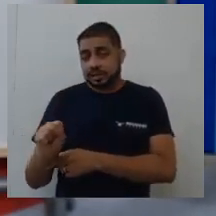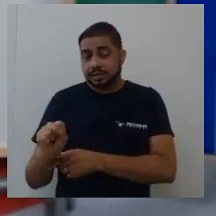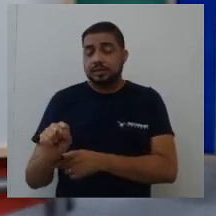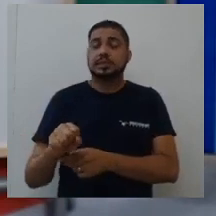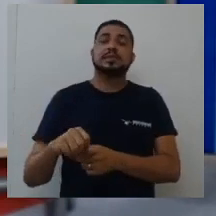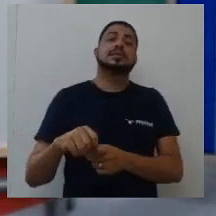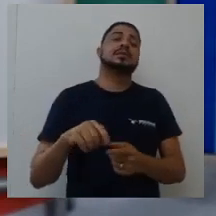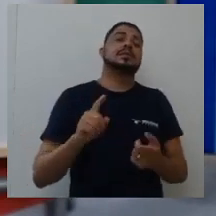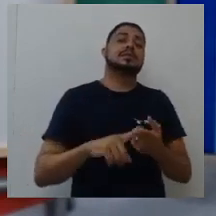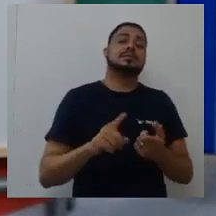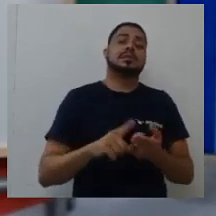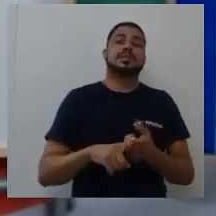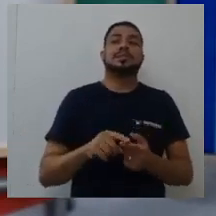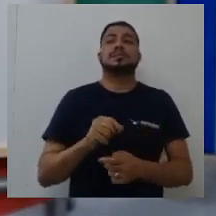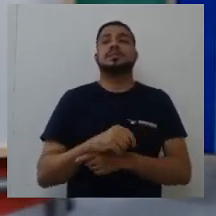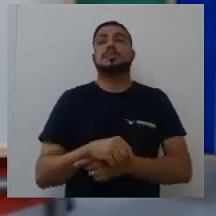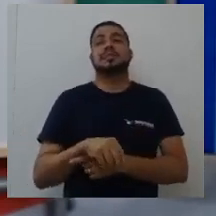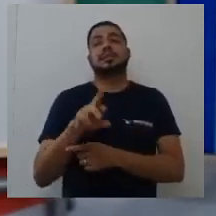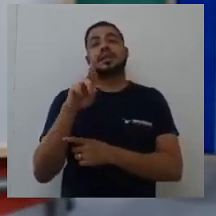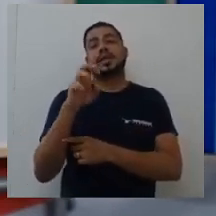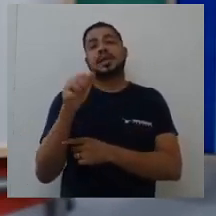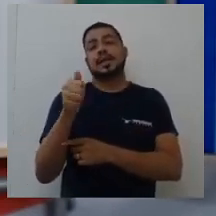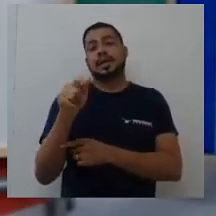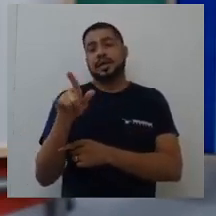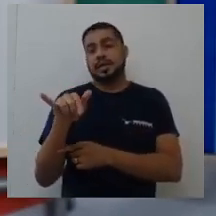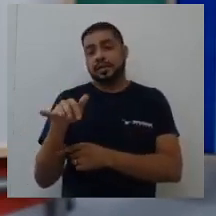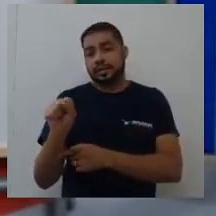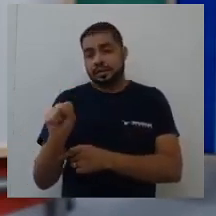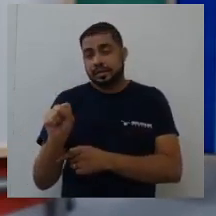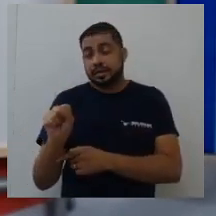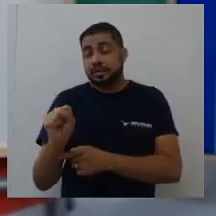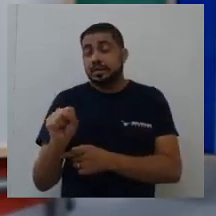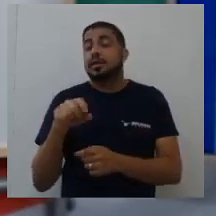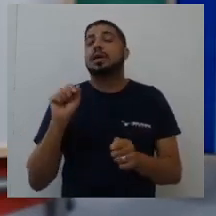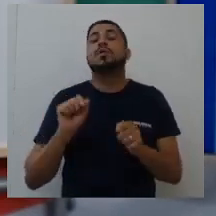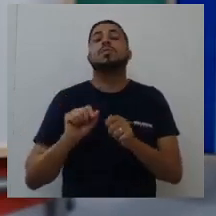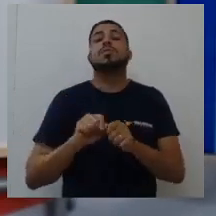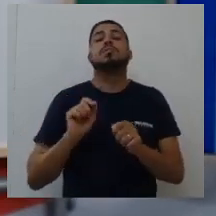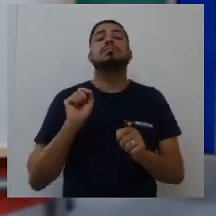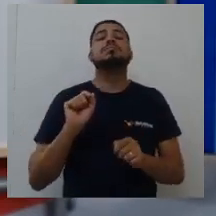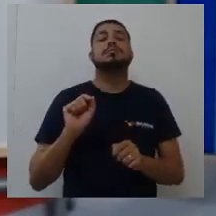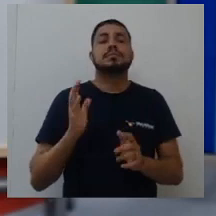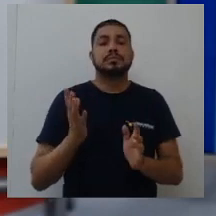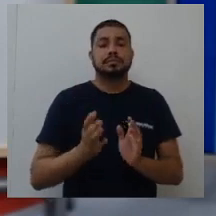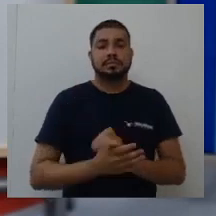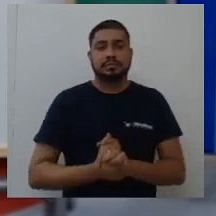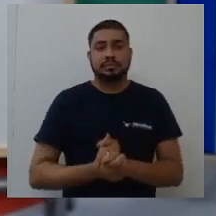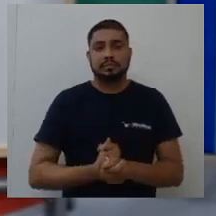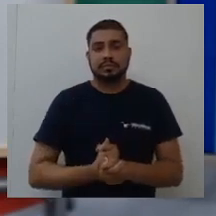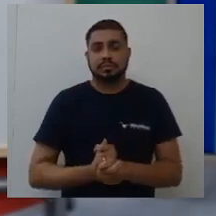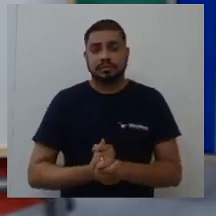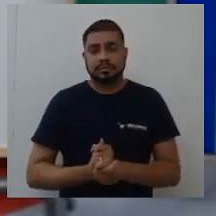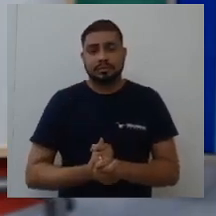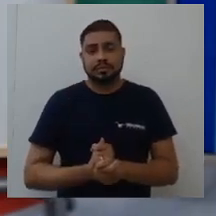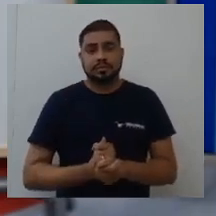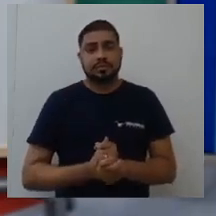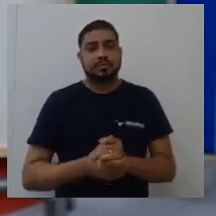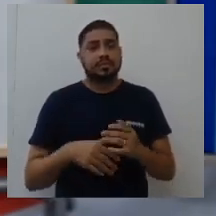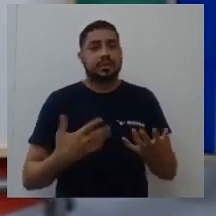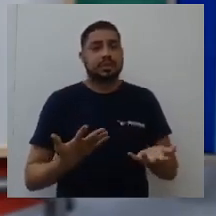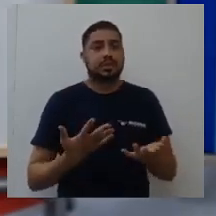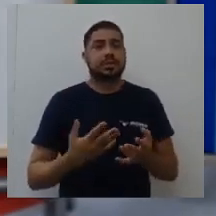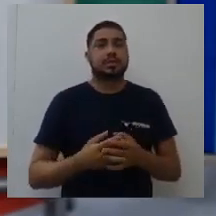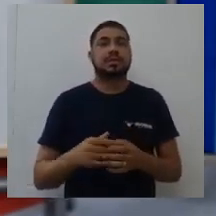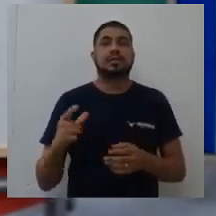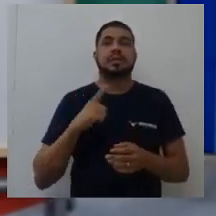finalmente aqui os números reais. O que é que vai acontecer aqui? O que vai acontecer aqui é justamente